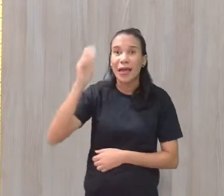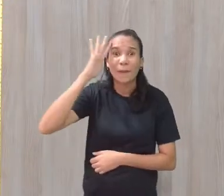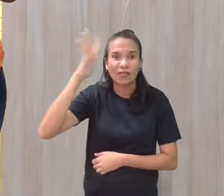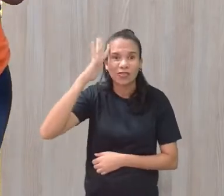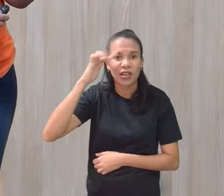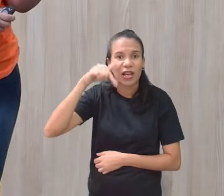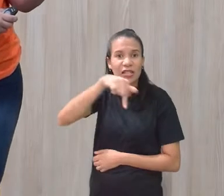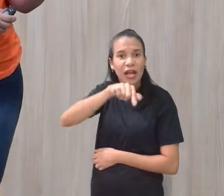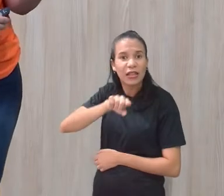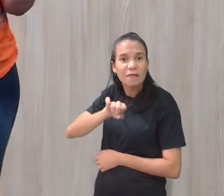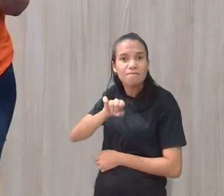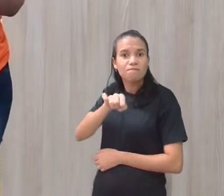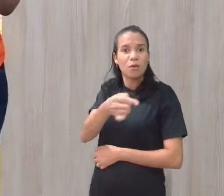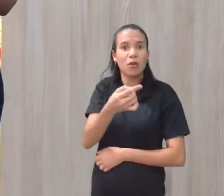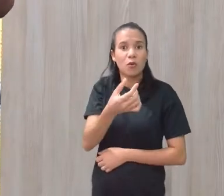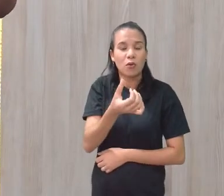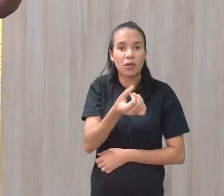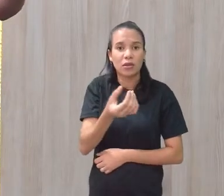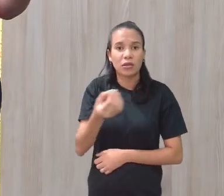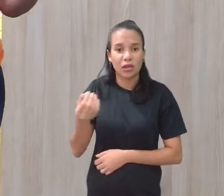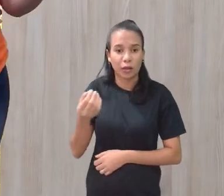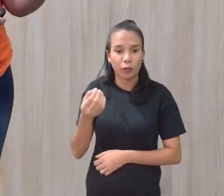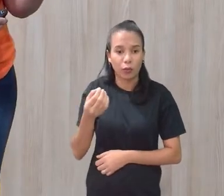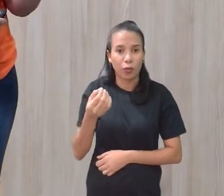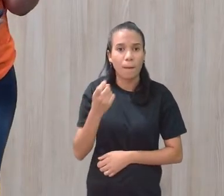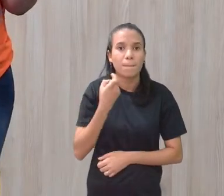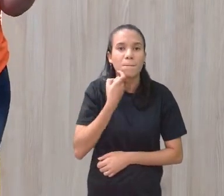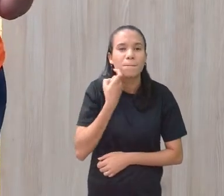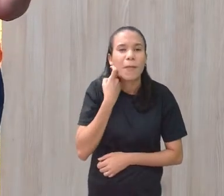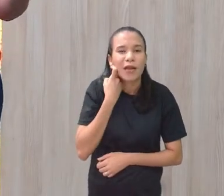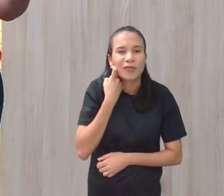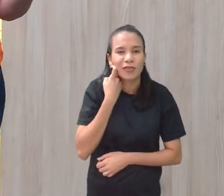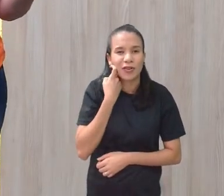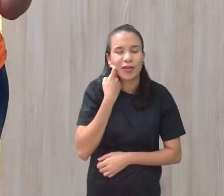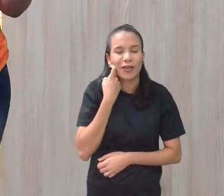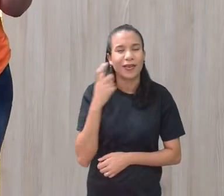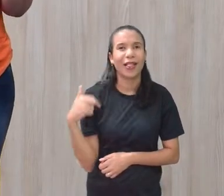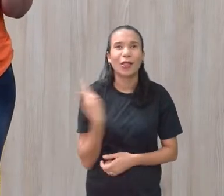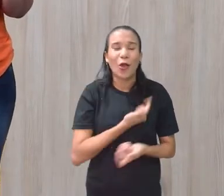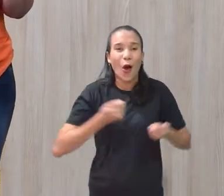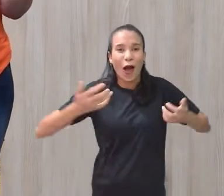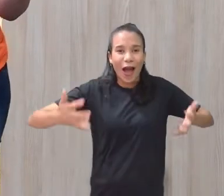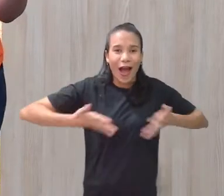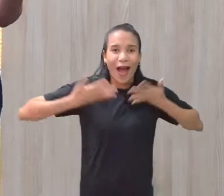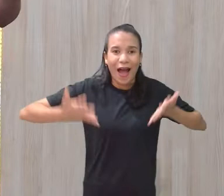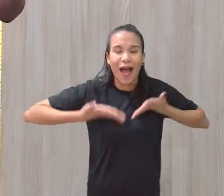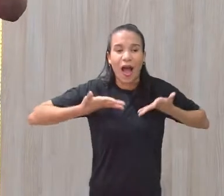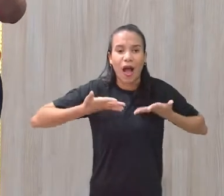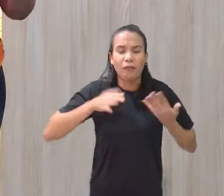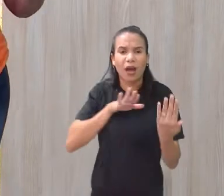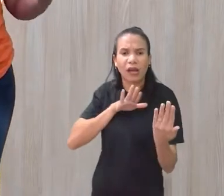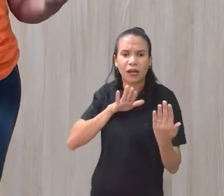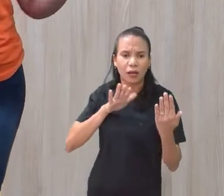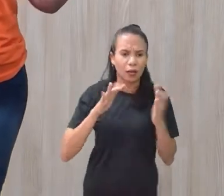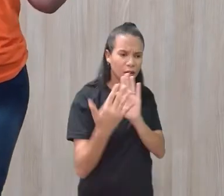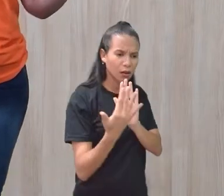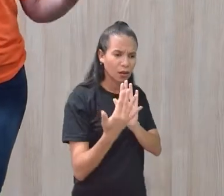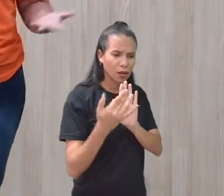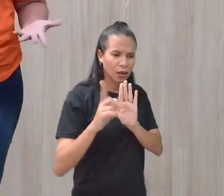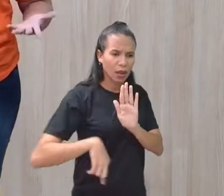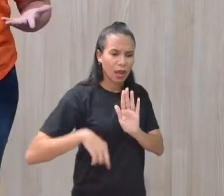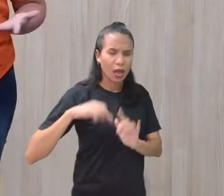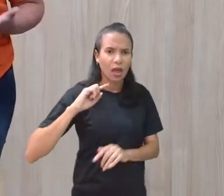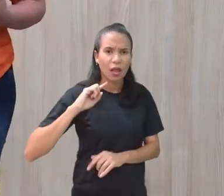7 toneladas de peixe. Como a gente ficaria feliz? Mas no lugar disso, a gente tem 7 toneladas